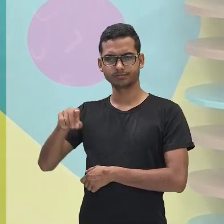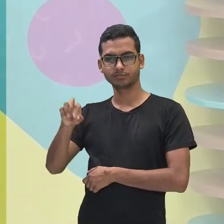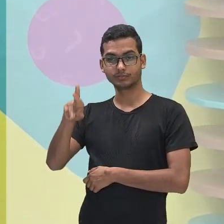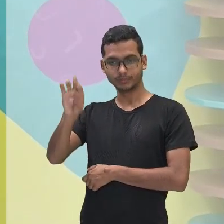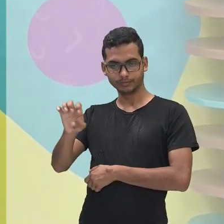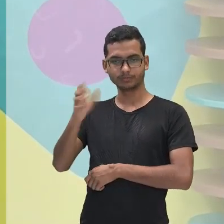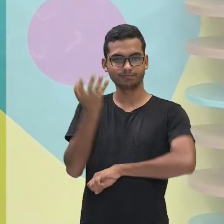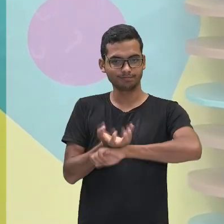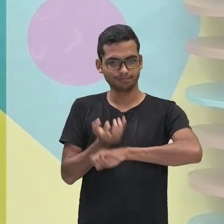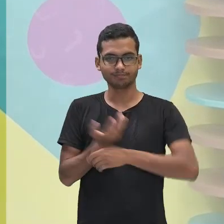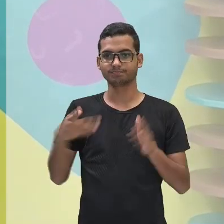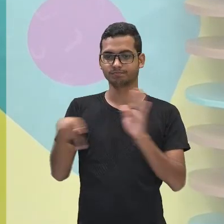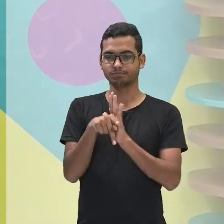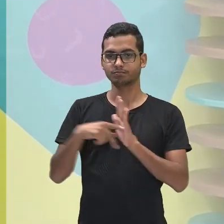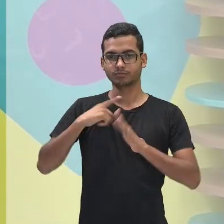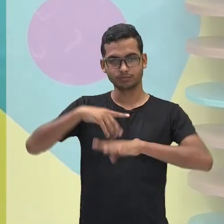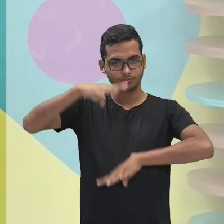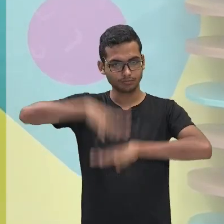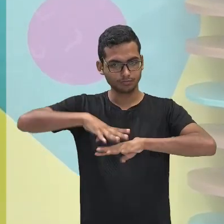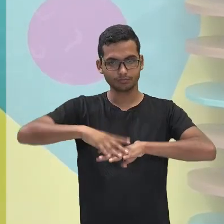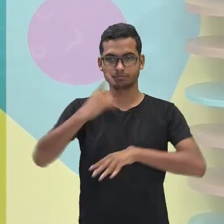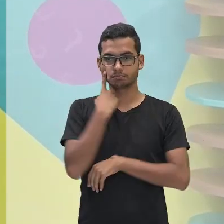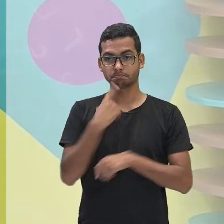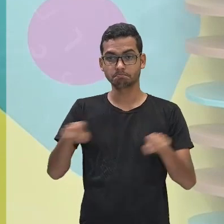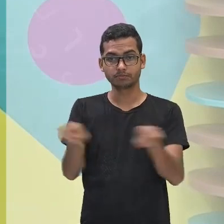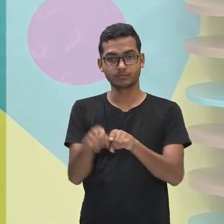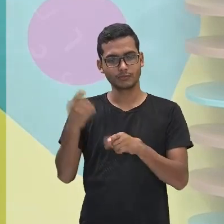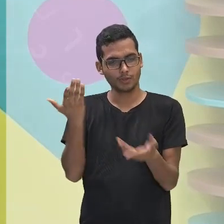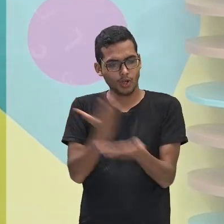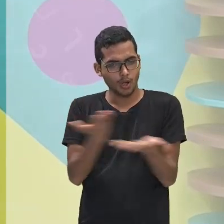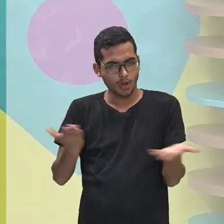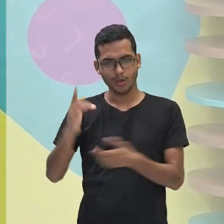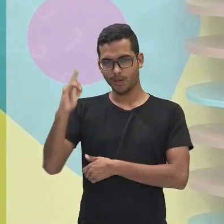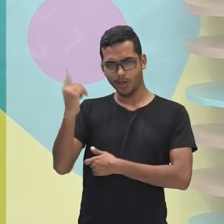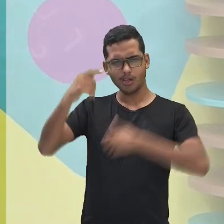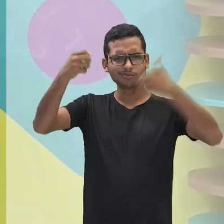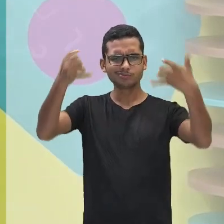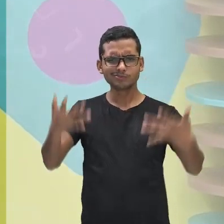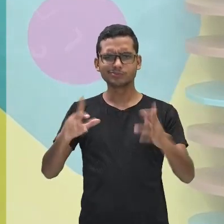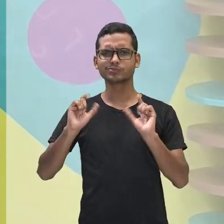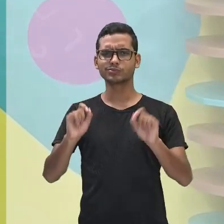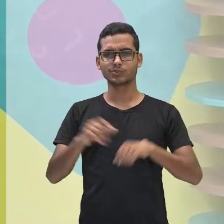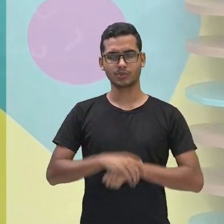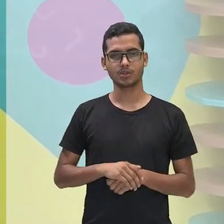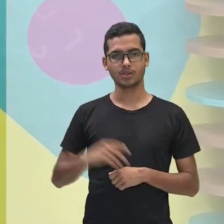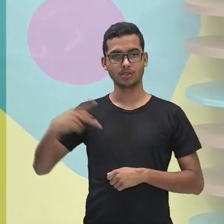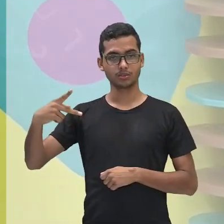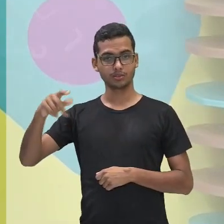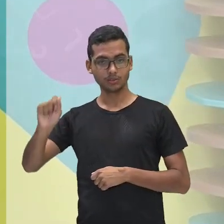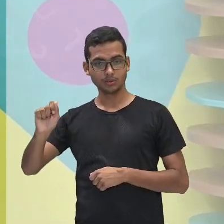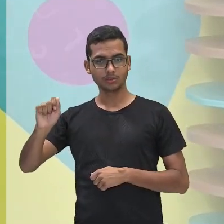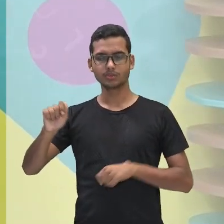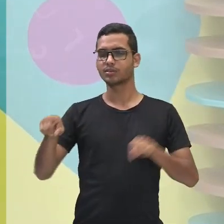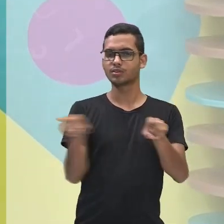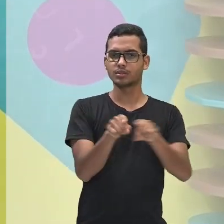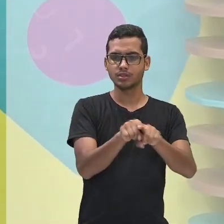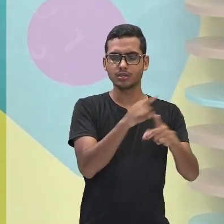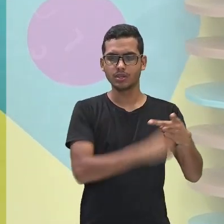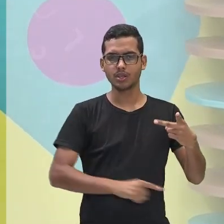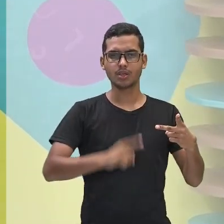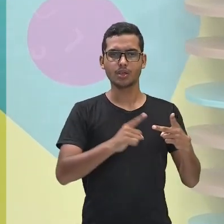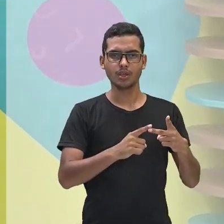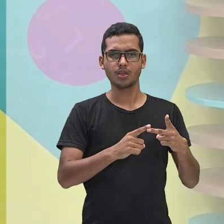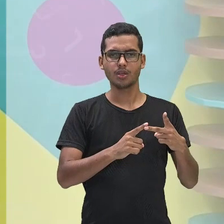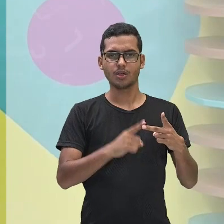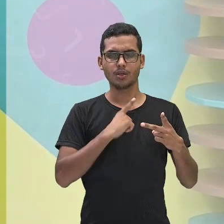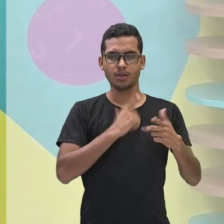de geografia da professora Andresa para explicar a diferença entre média de aritmética e média geométrica.